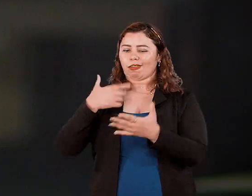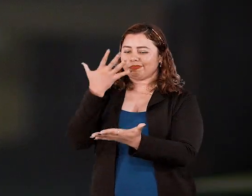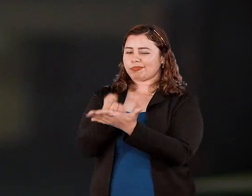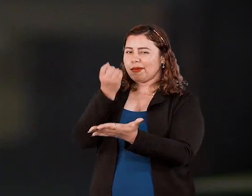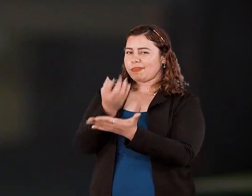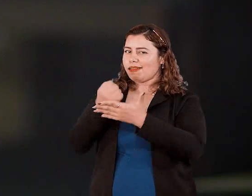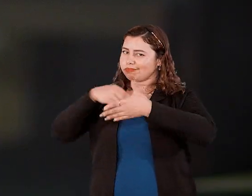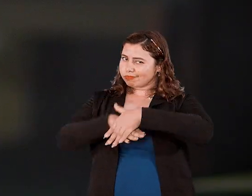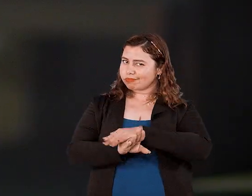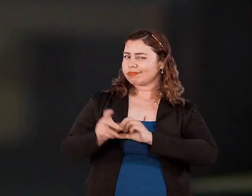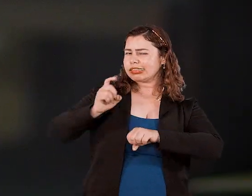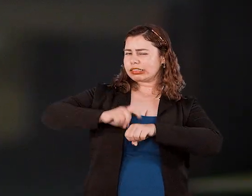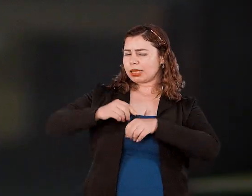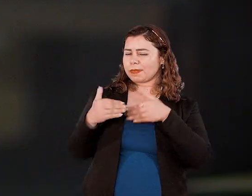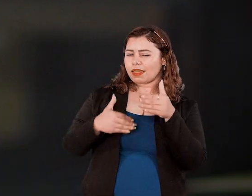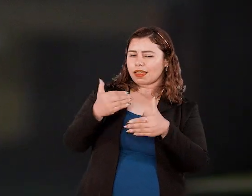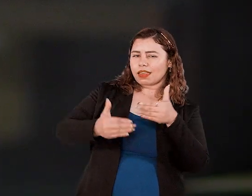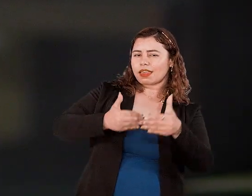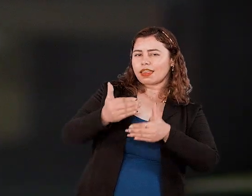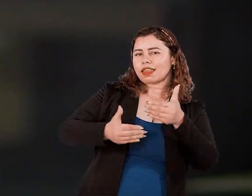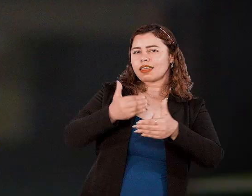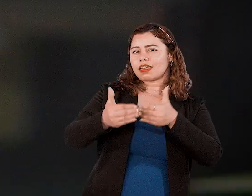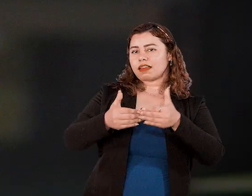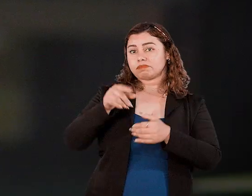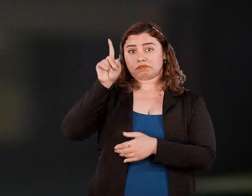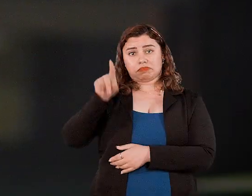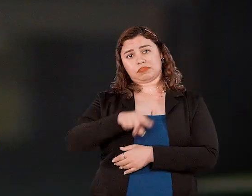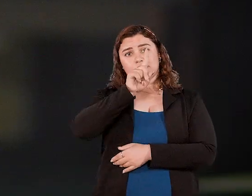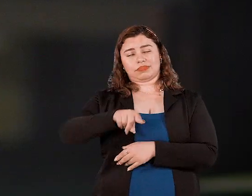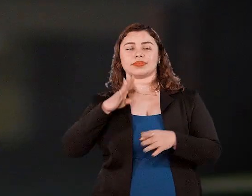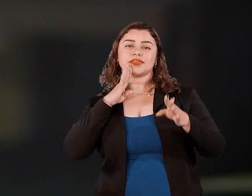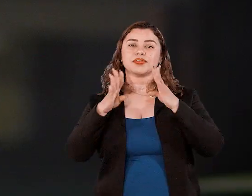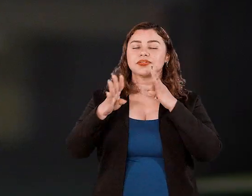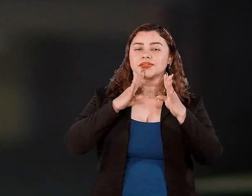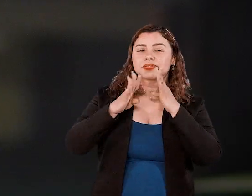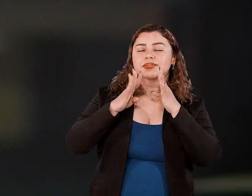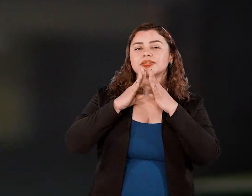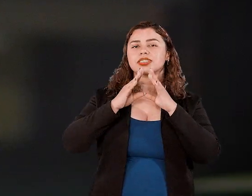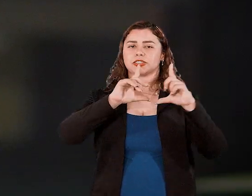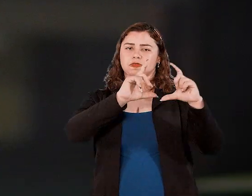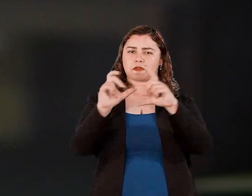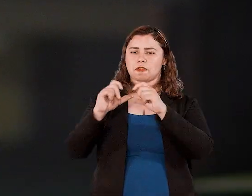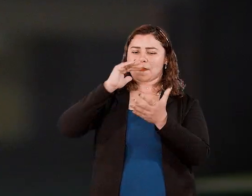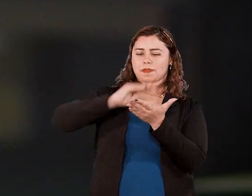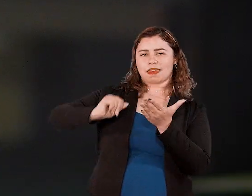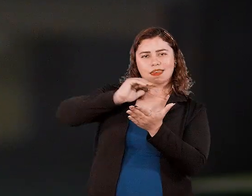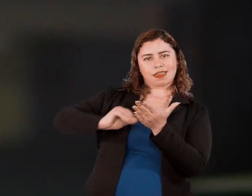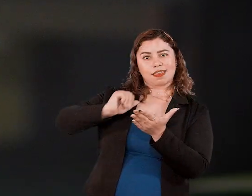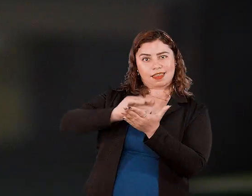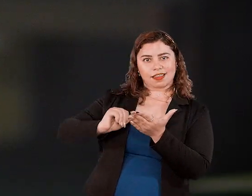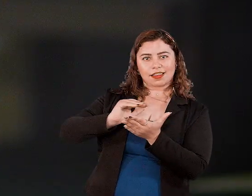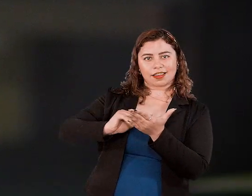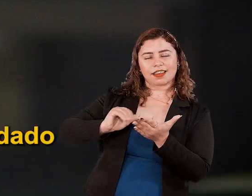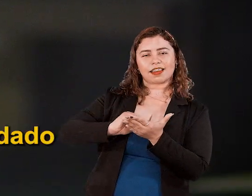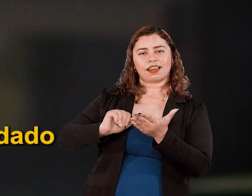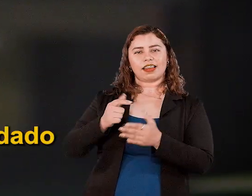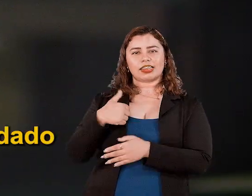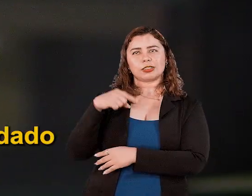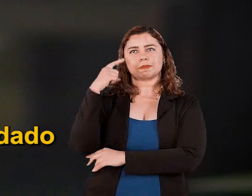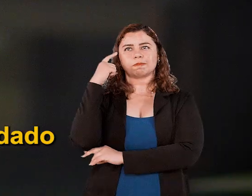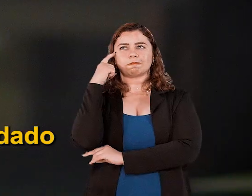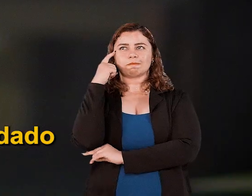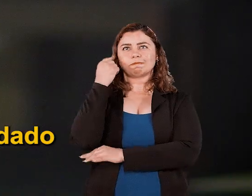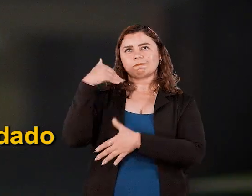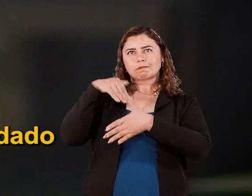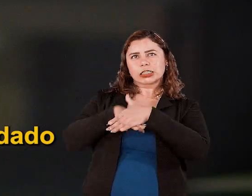as partituras. O tempo passou, ele desativou esse Facebook, ele tirou todas as fotos e eu fiquei